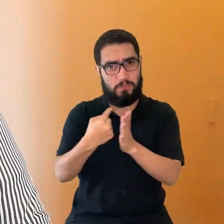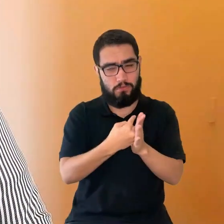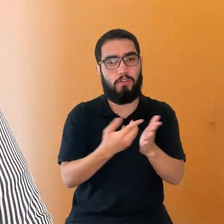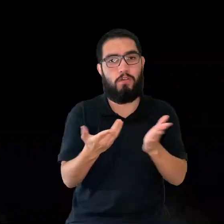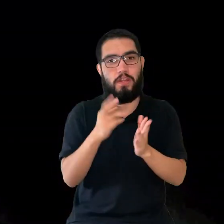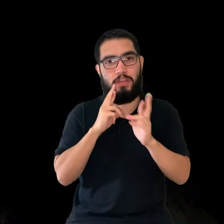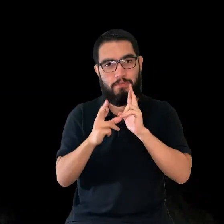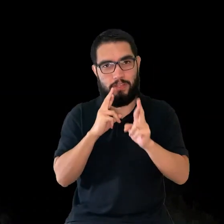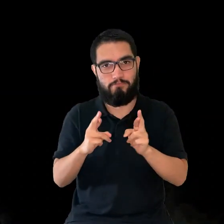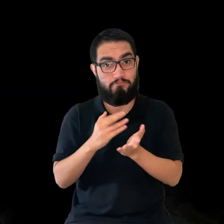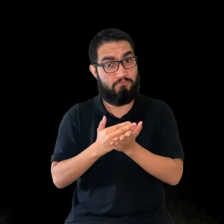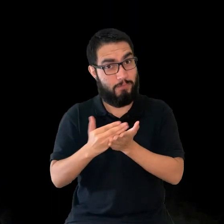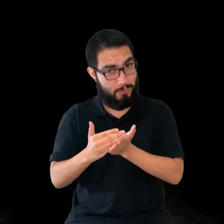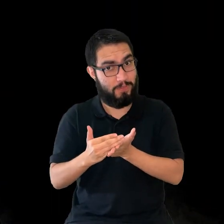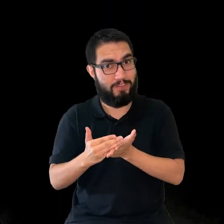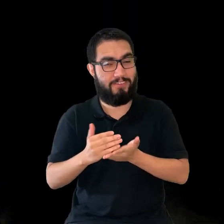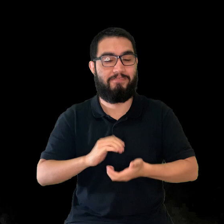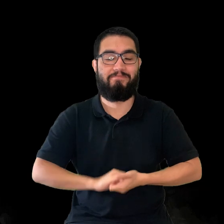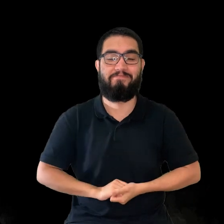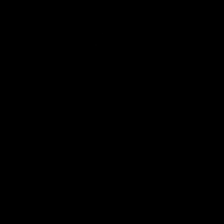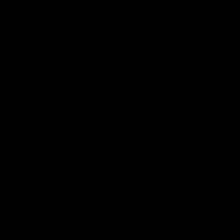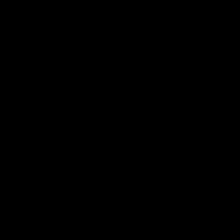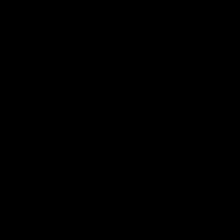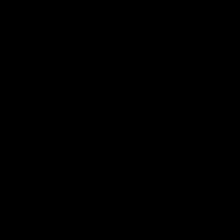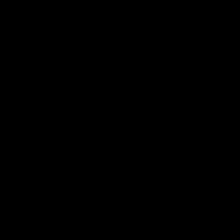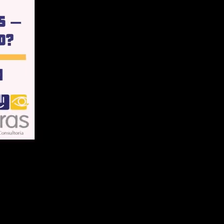deixadas por vocês. Então vamos começar?